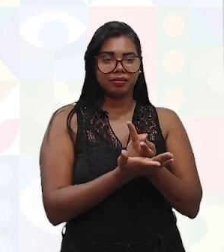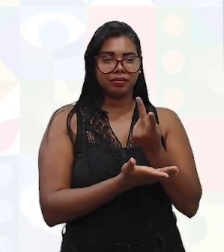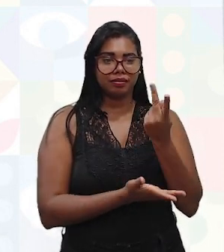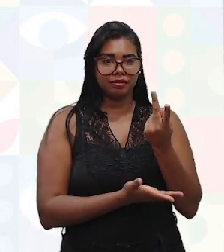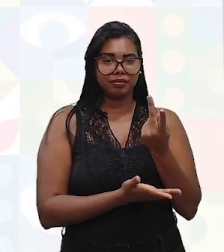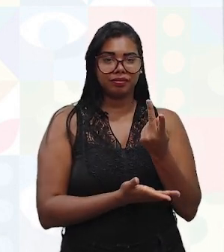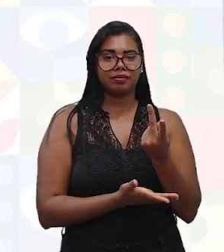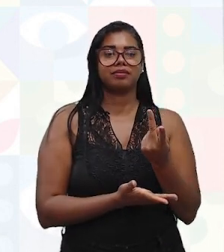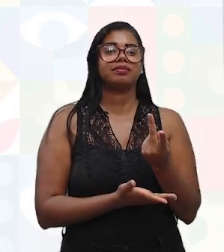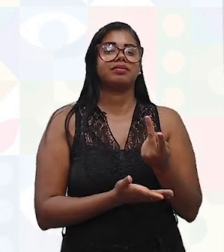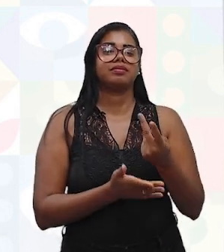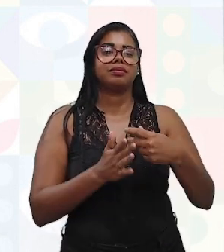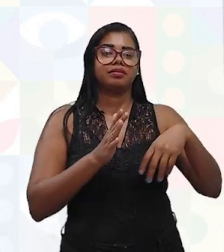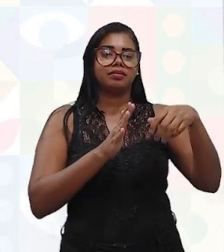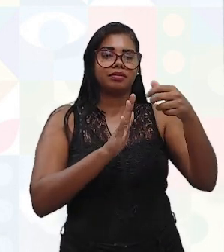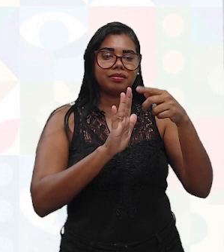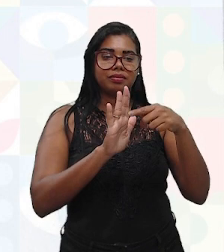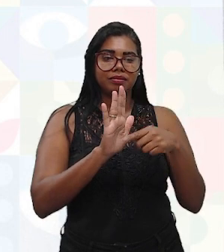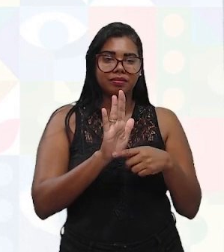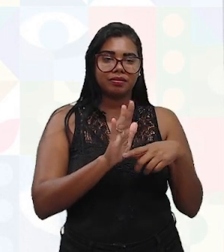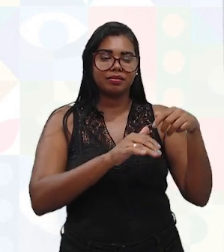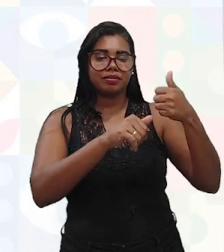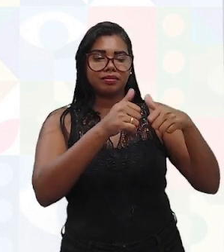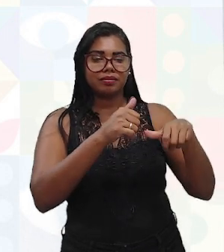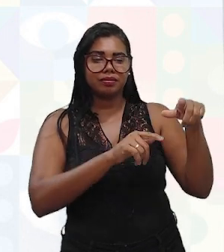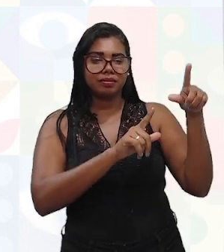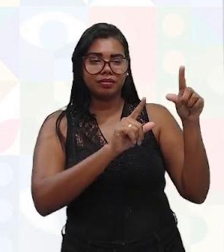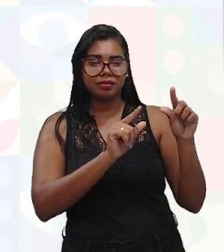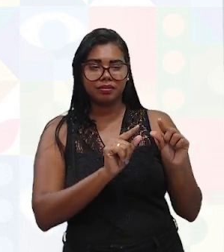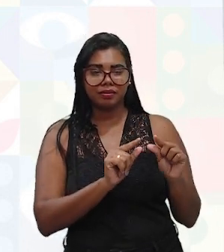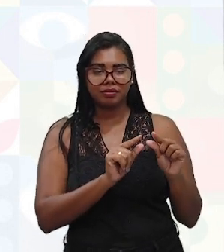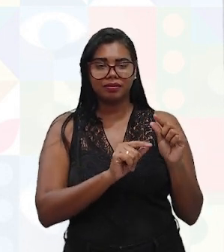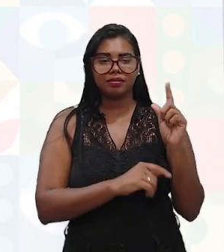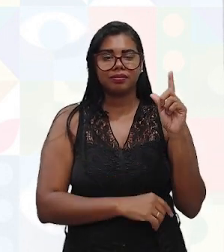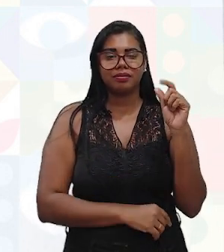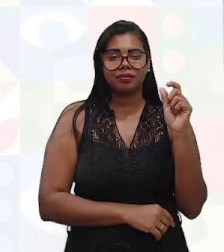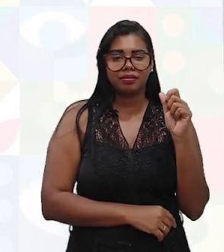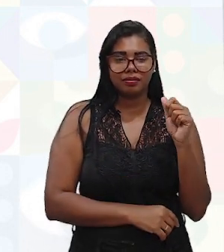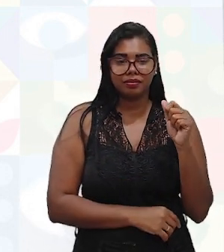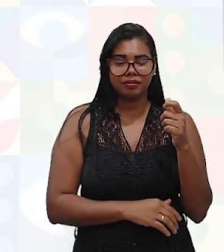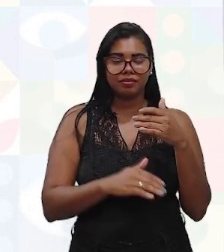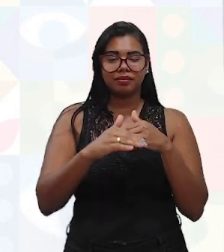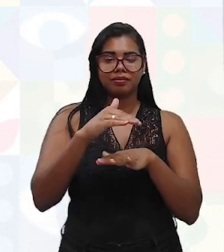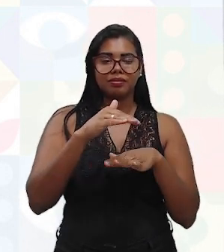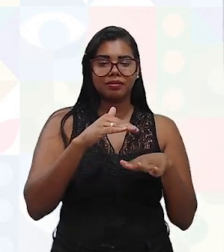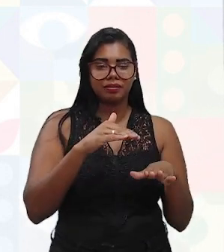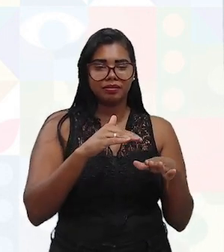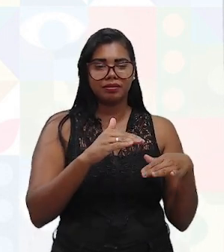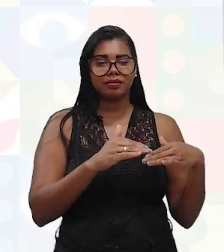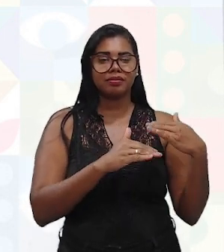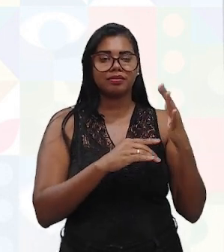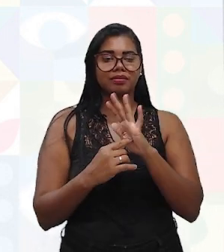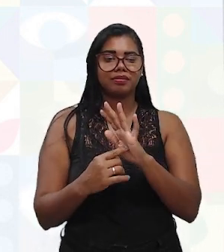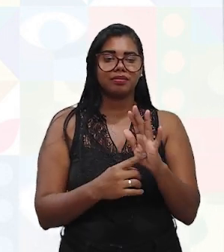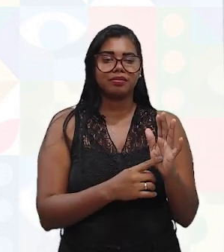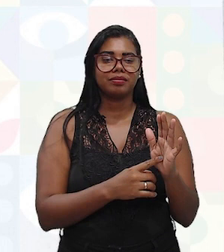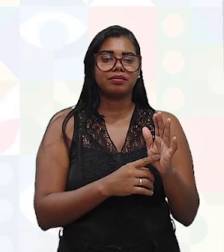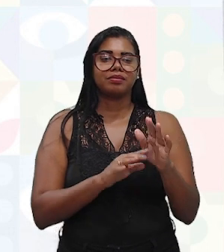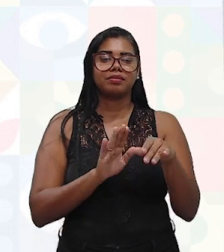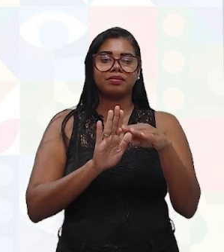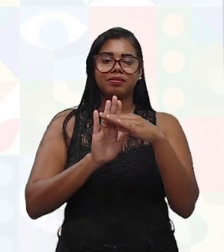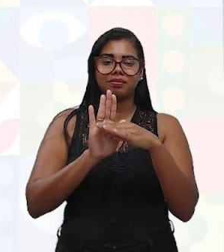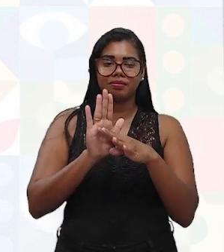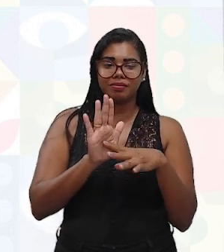pedidos a serem feitos para minimizar os custos totais de armazenagem e de processamento de pedidos.